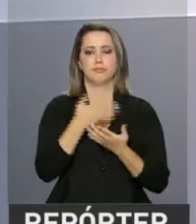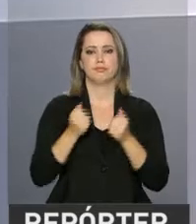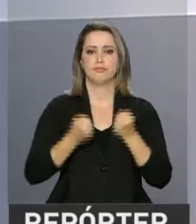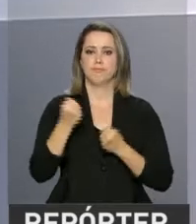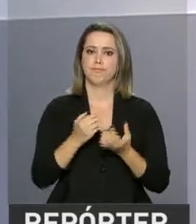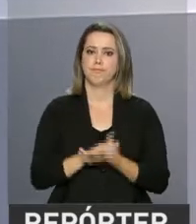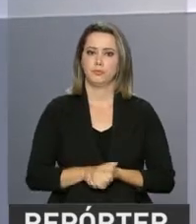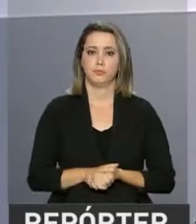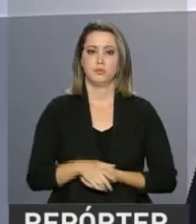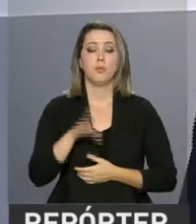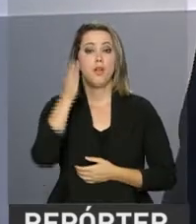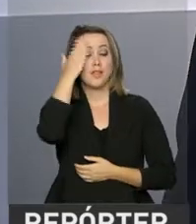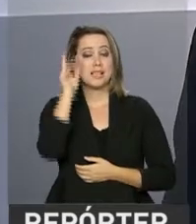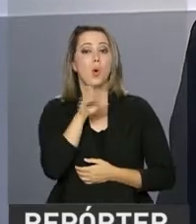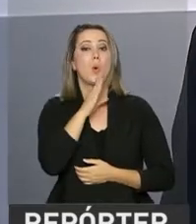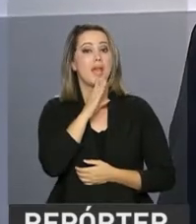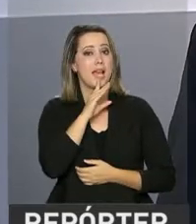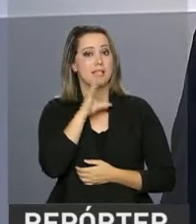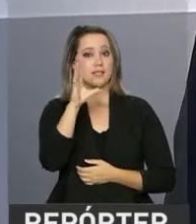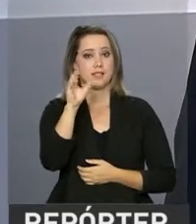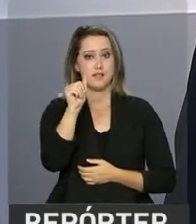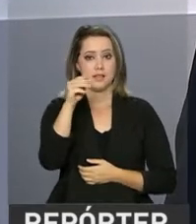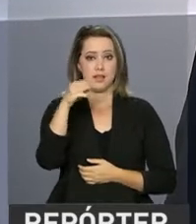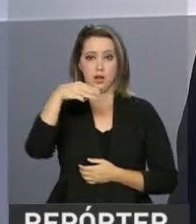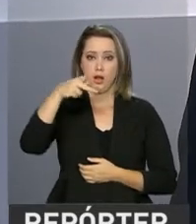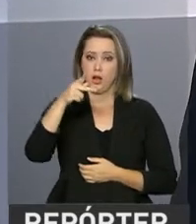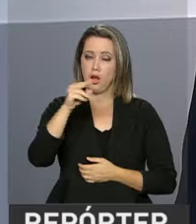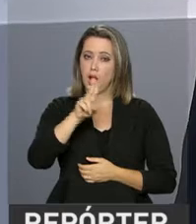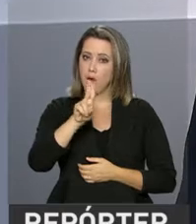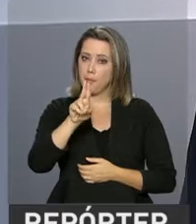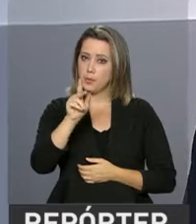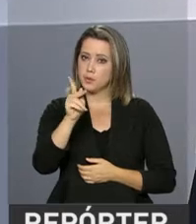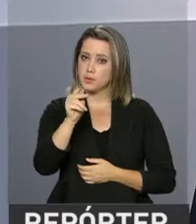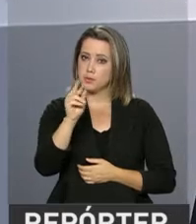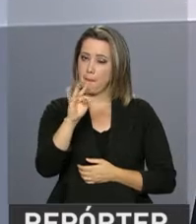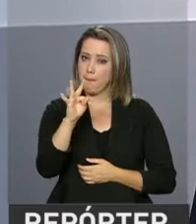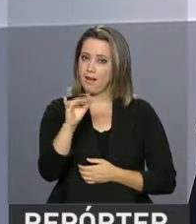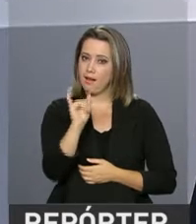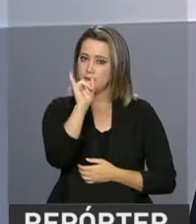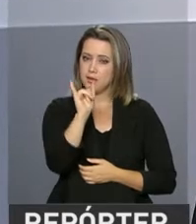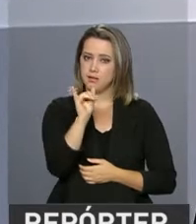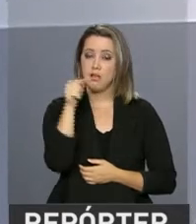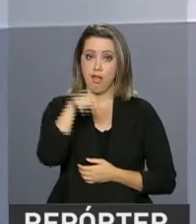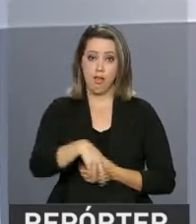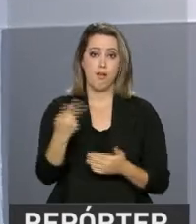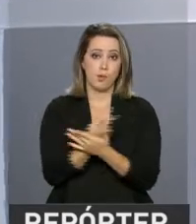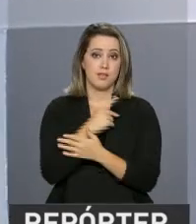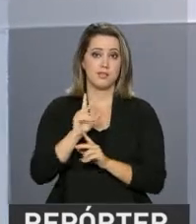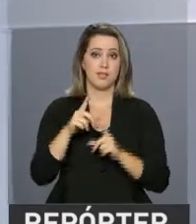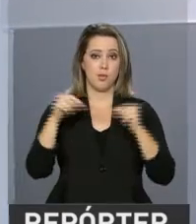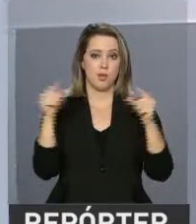você sabe o que é a campos pare o evento que é realizado aqui em brasília nesta semana reúne em um só